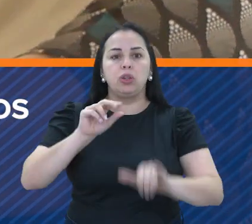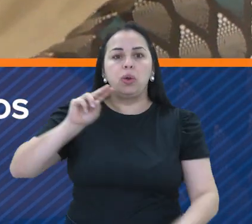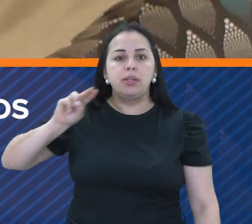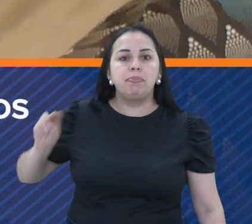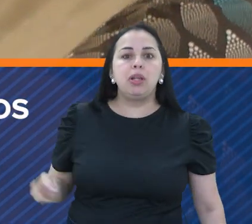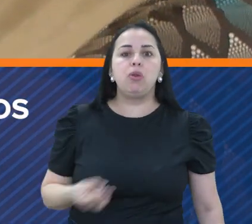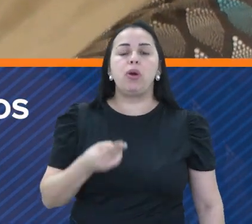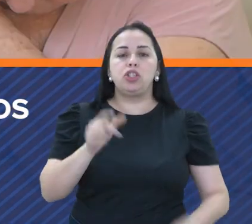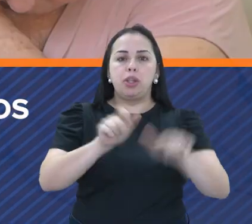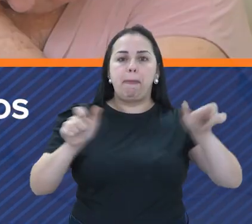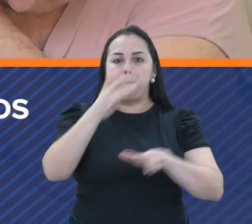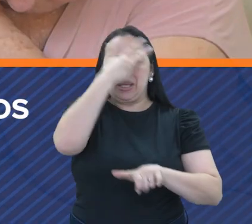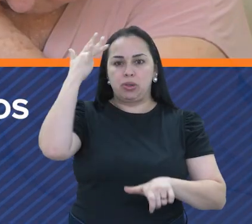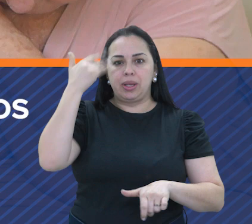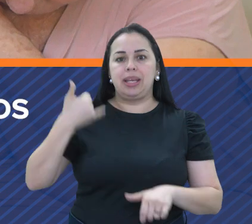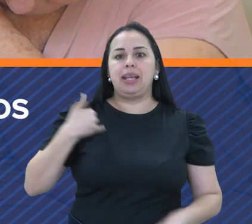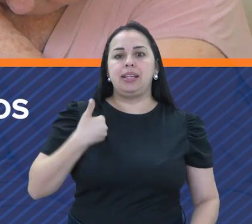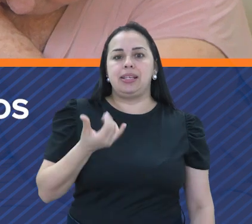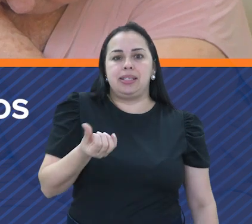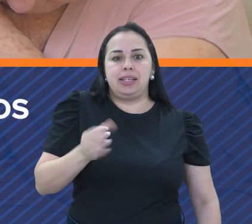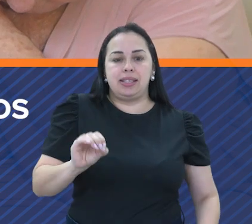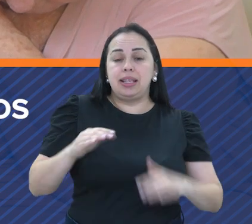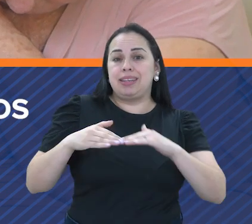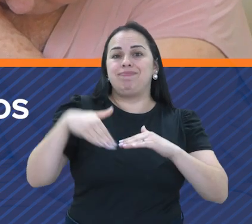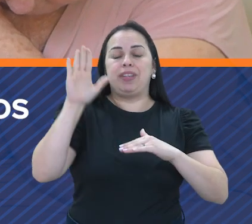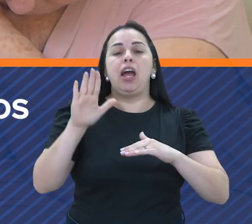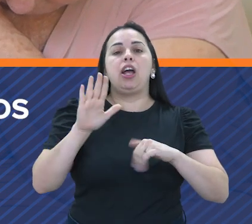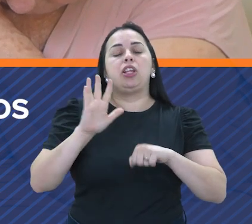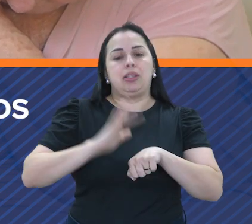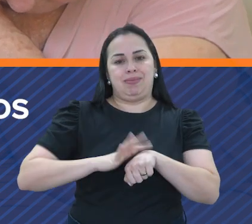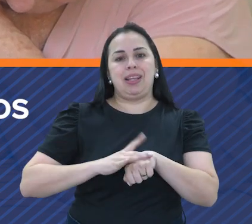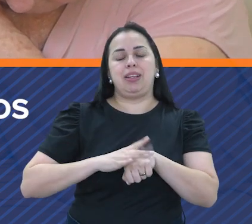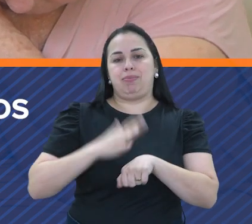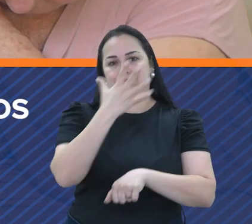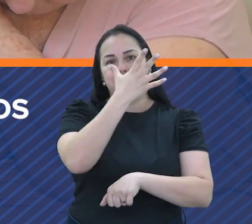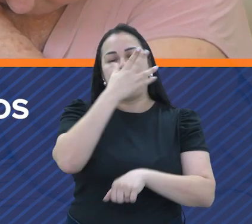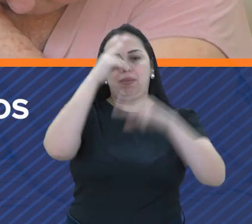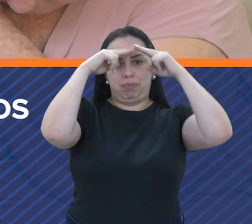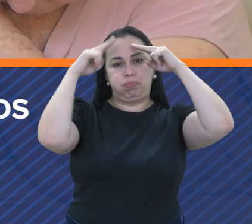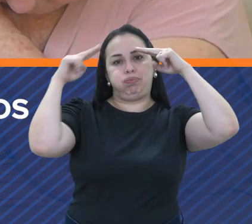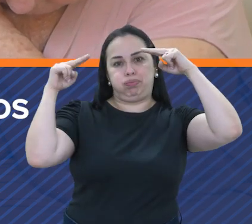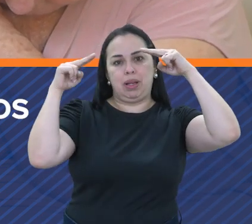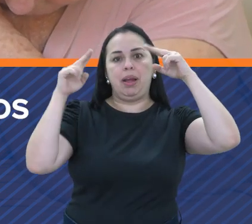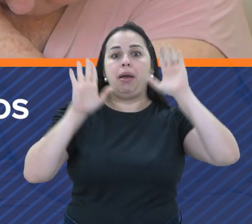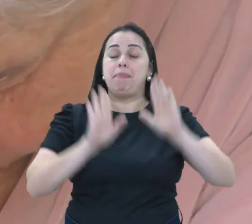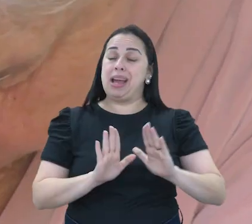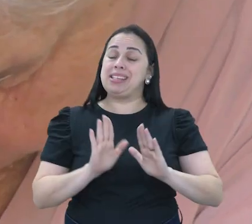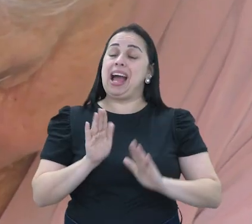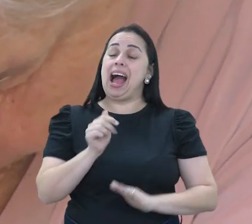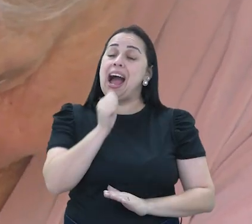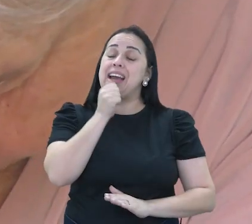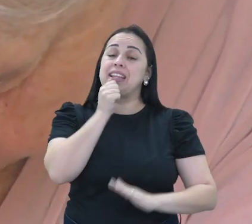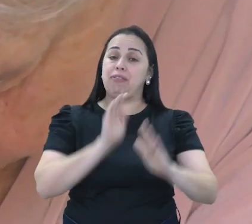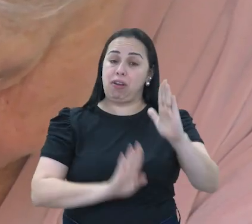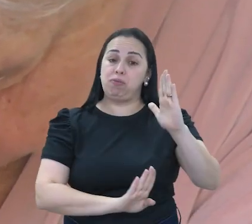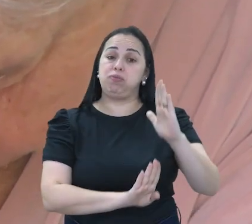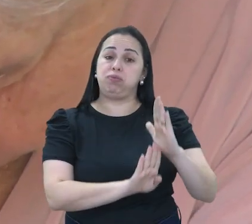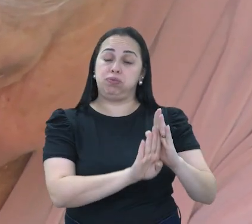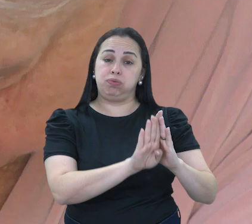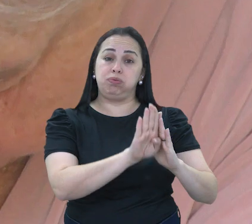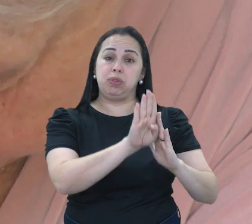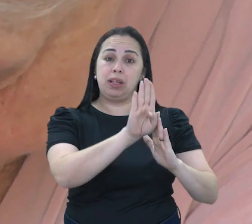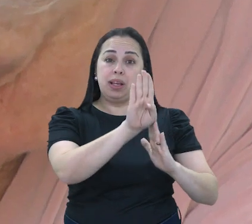2 milhões de pessoas com mais de 60 anos vivem com algum tipo de demência no Brasil. E esse número